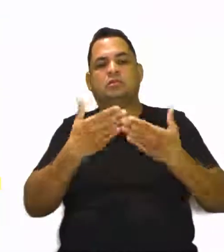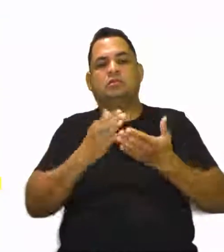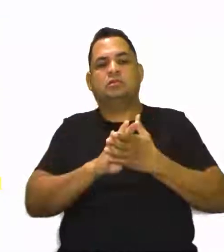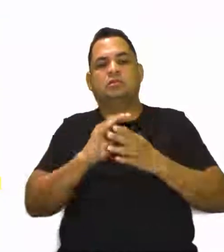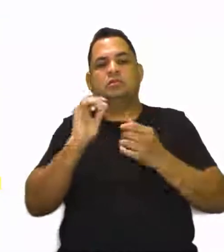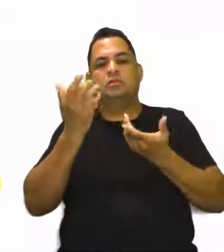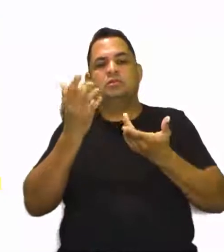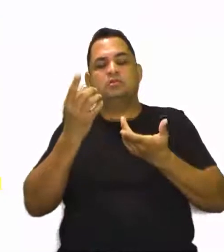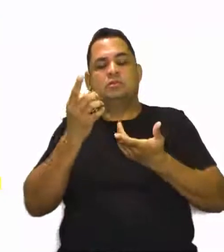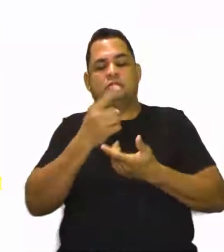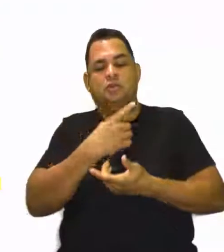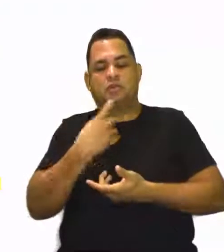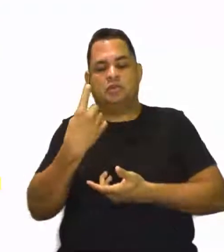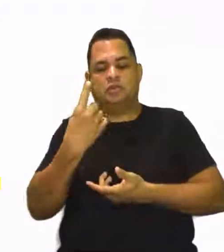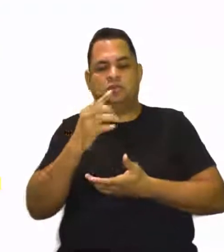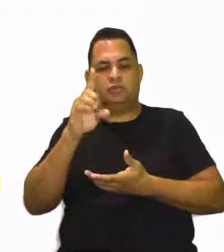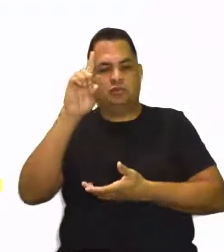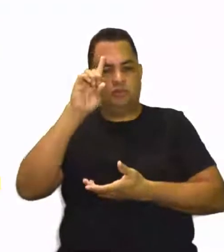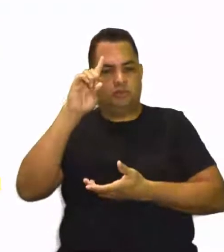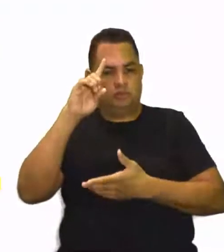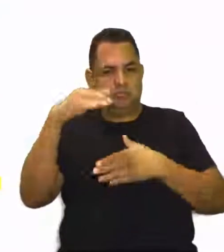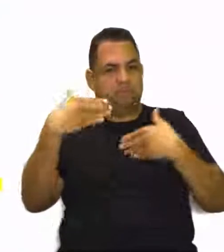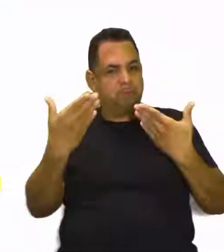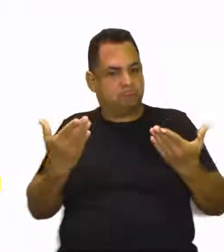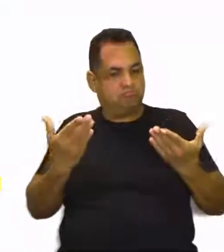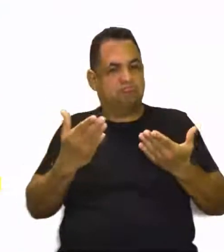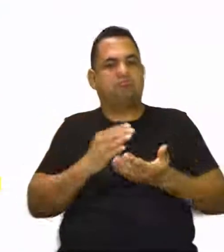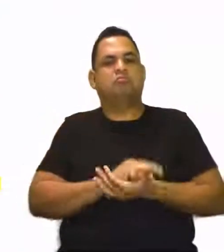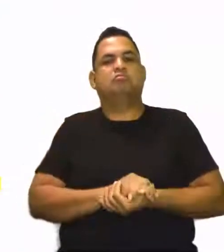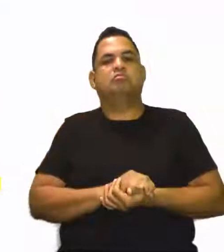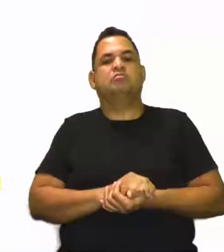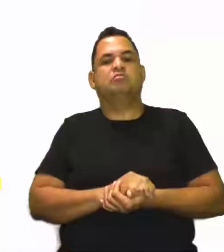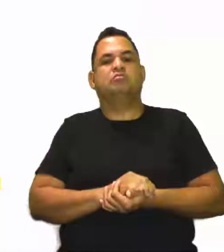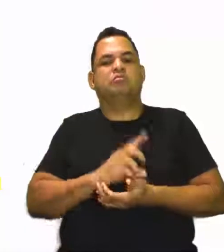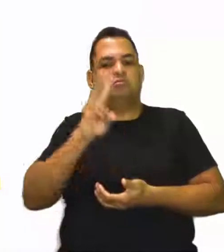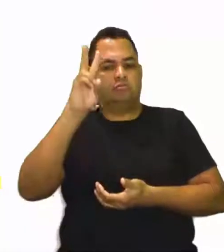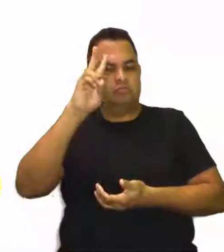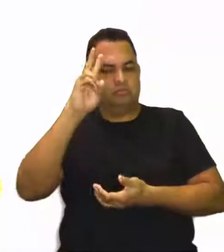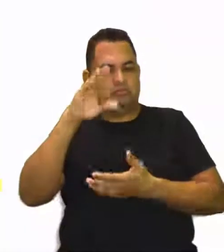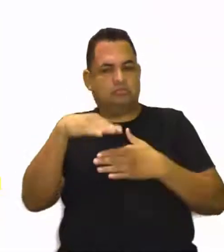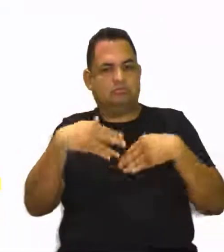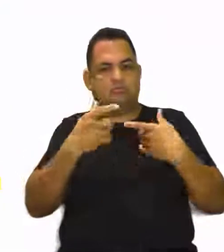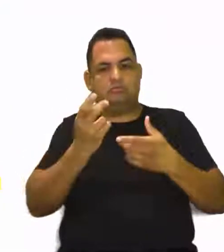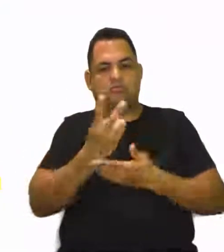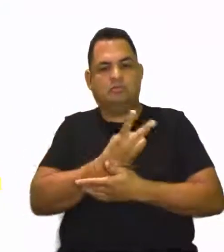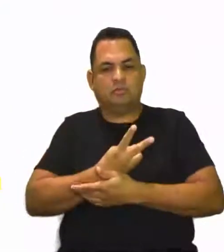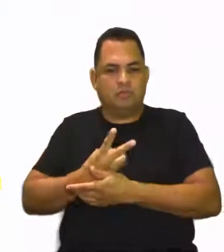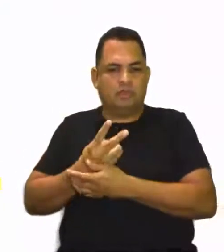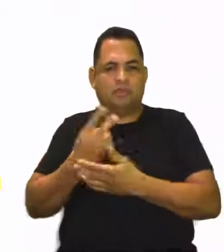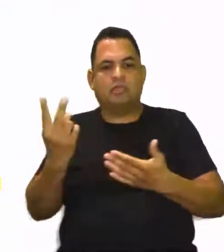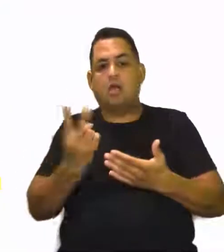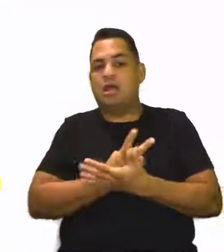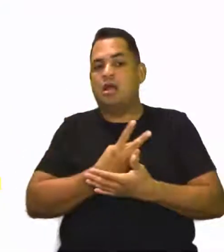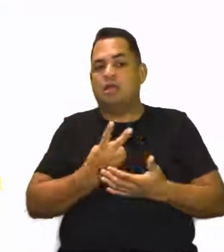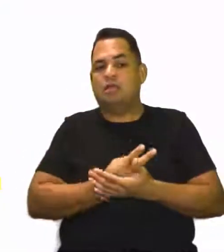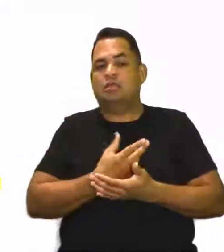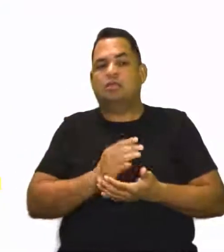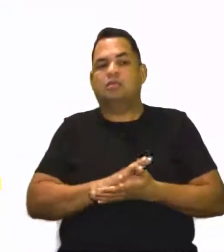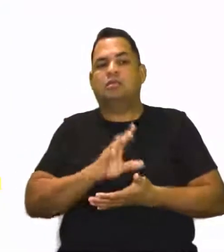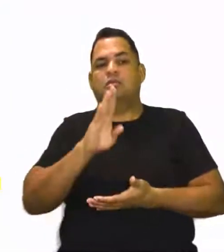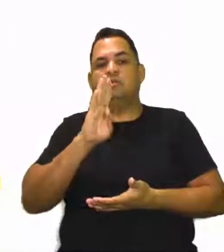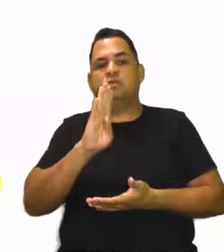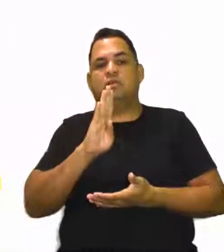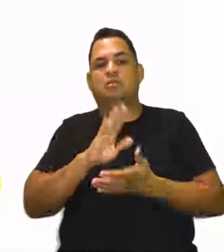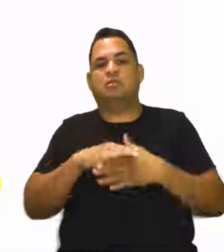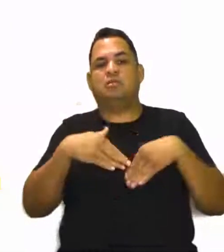às atividades do nosso cotidiano, então está corretíssimo. Lembrando que o que eu estou procurando é o incorreto. E na B,